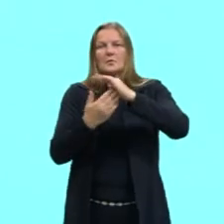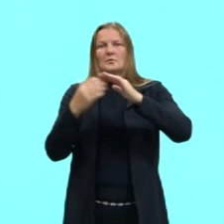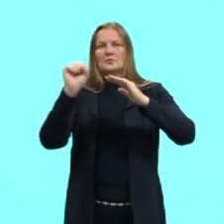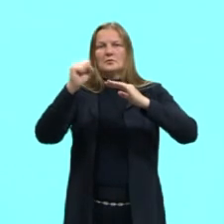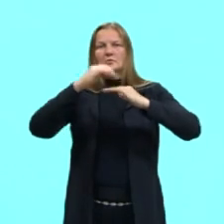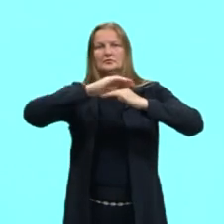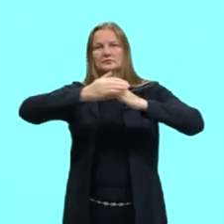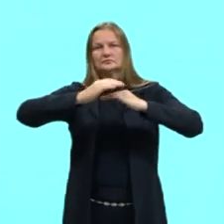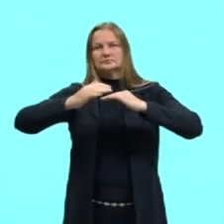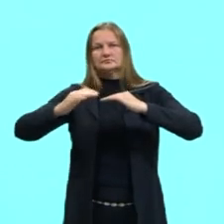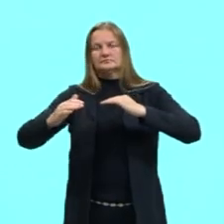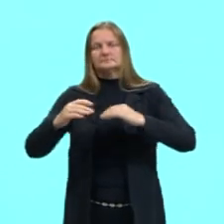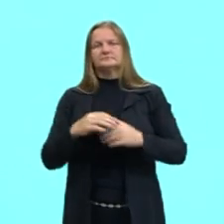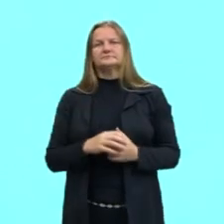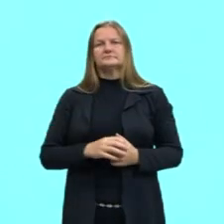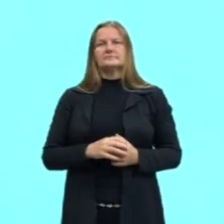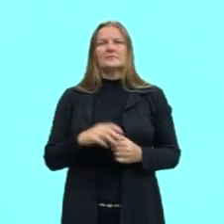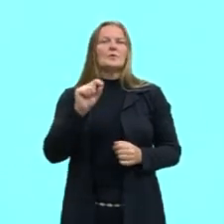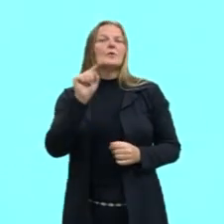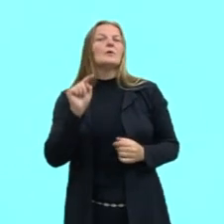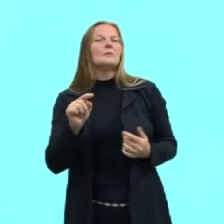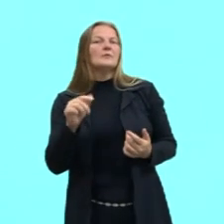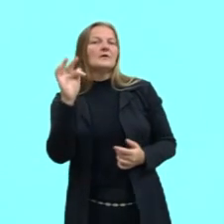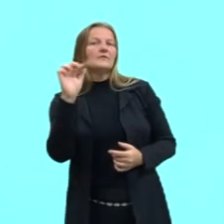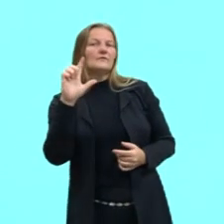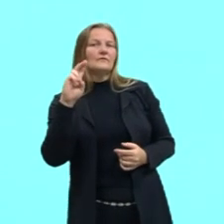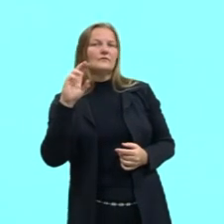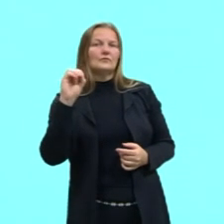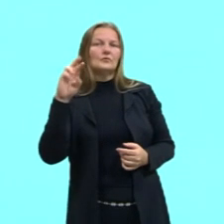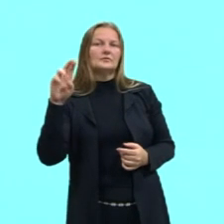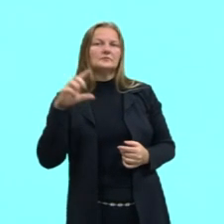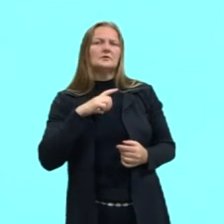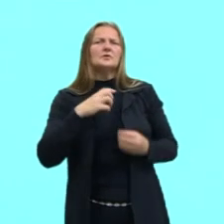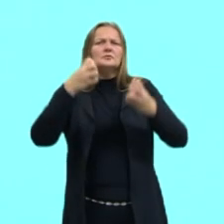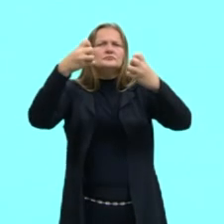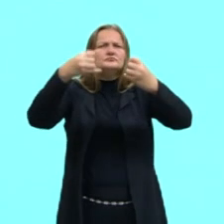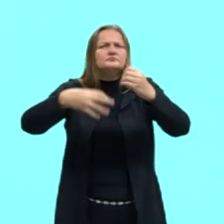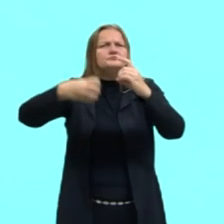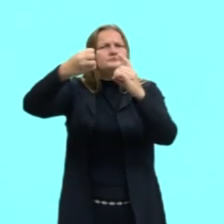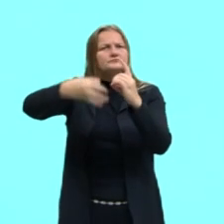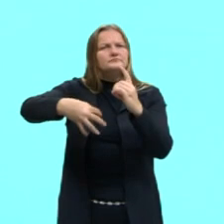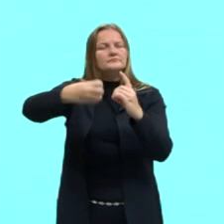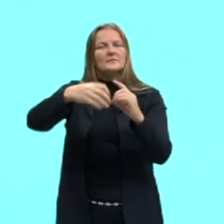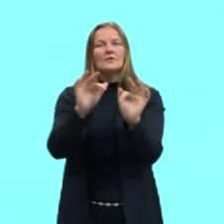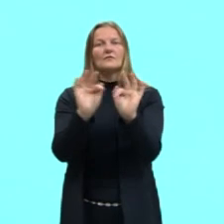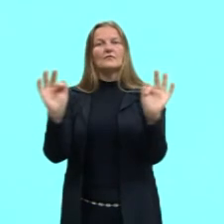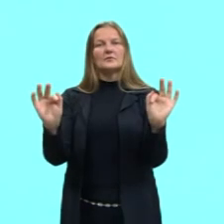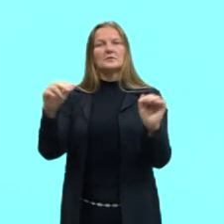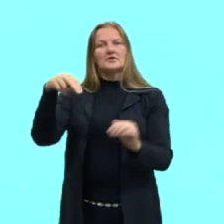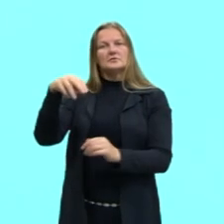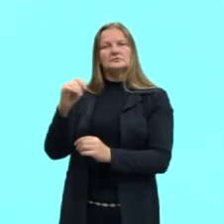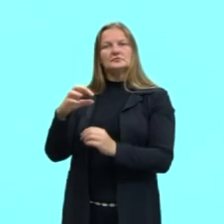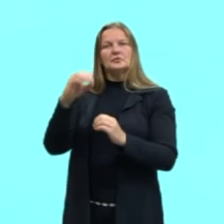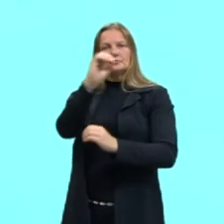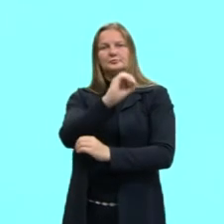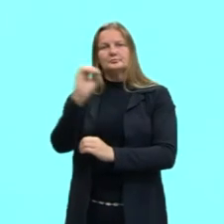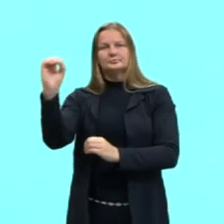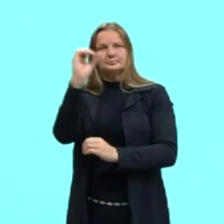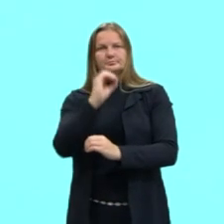de Valência quem fica com esses oito elétrons ou flor ao se inscrever a forma a fórmula de Lewis que aquela das